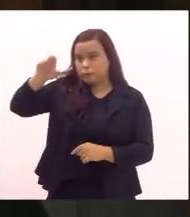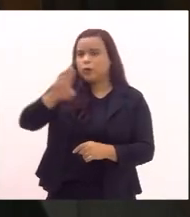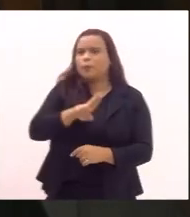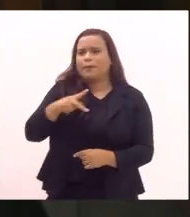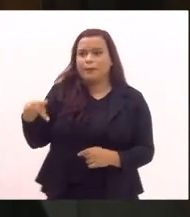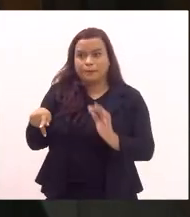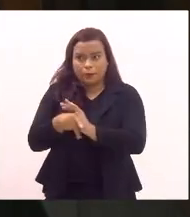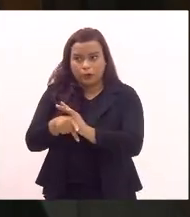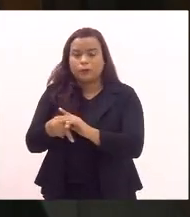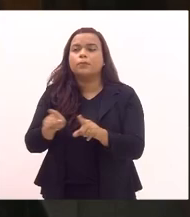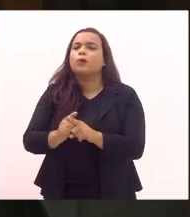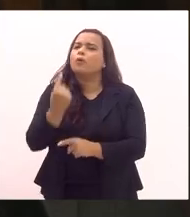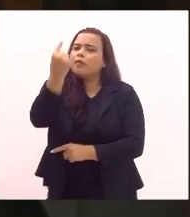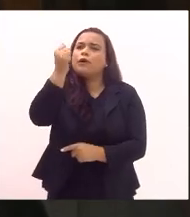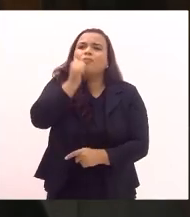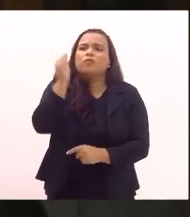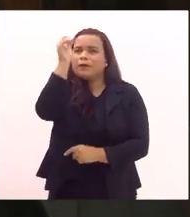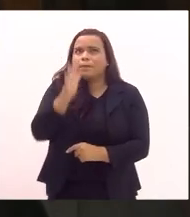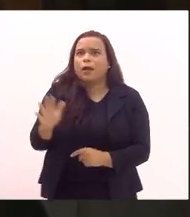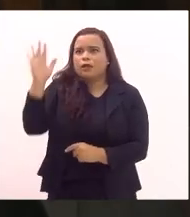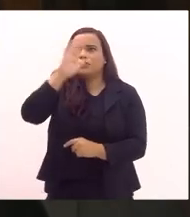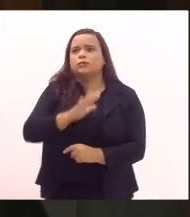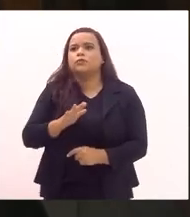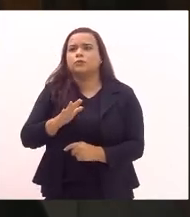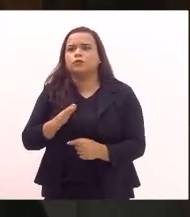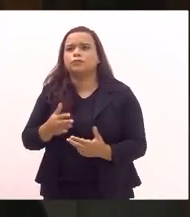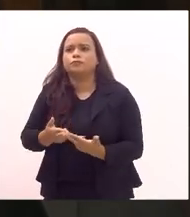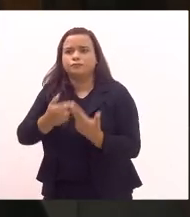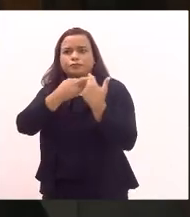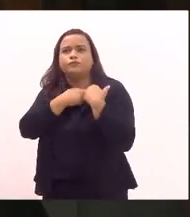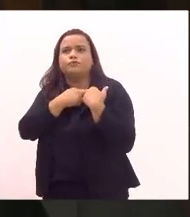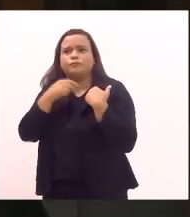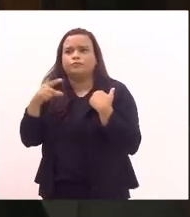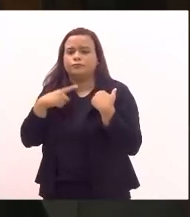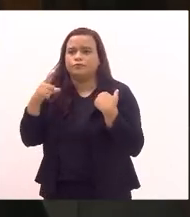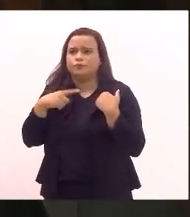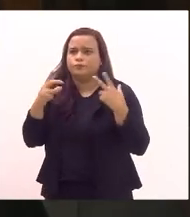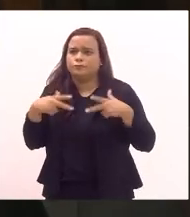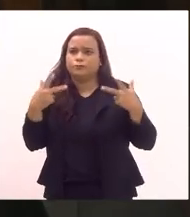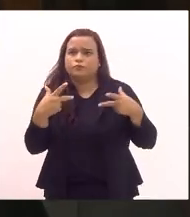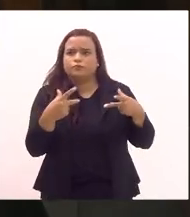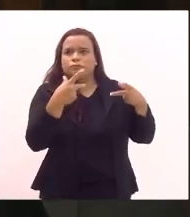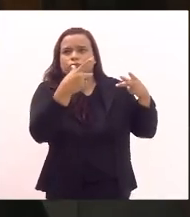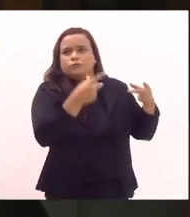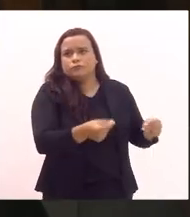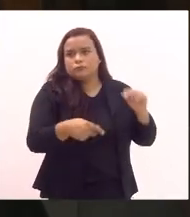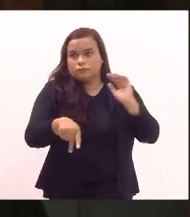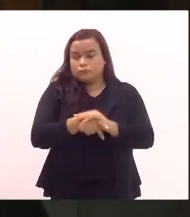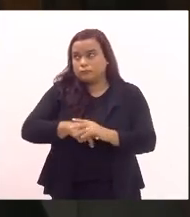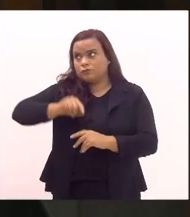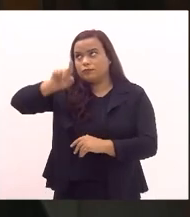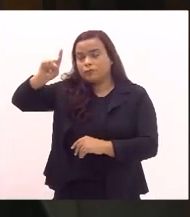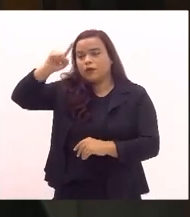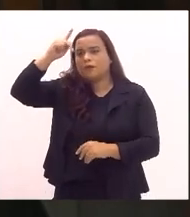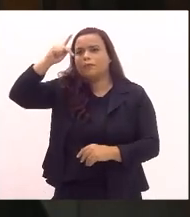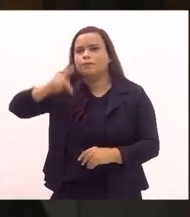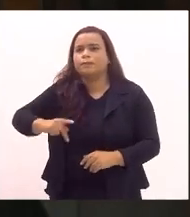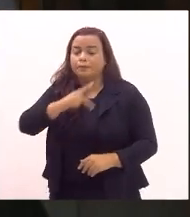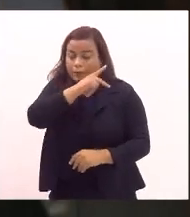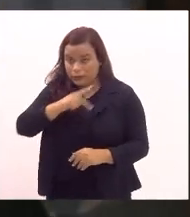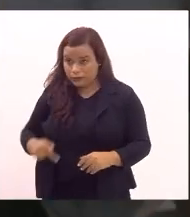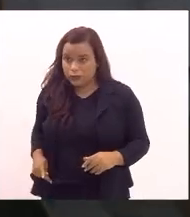única mulher brasileira com decorada pela presidência americana através da